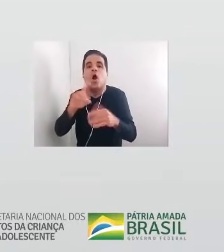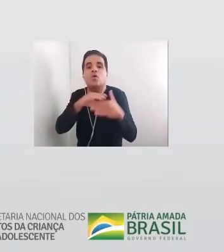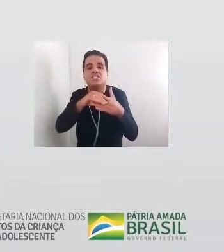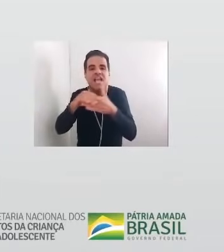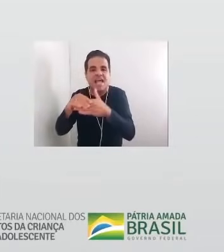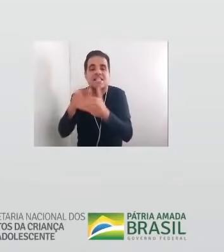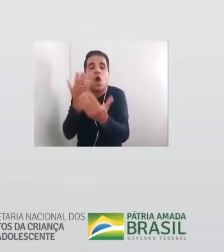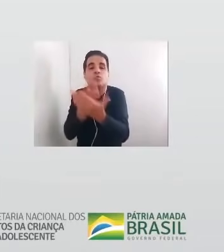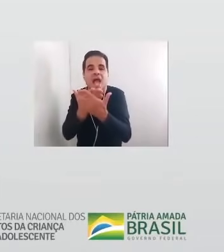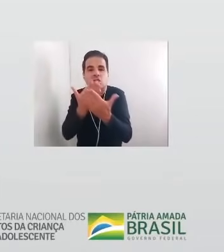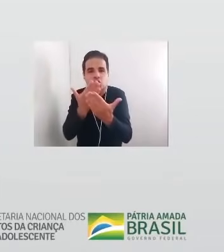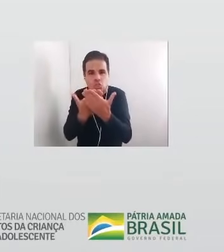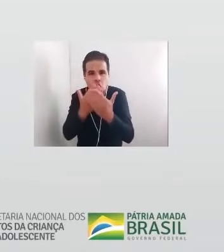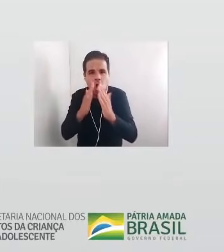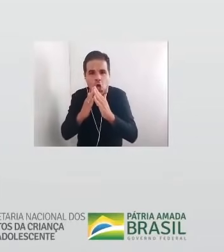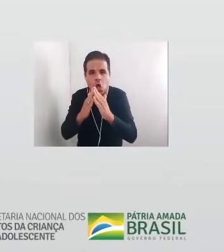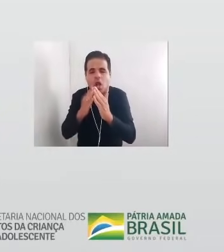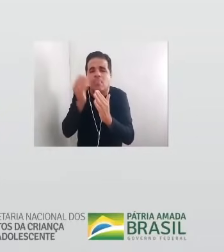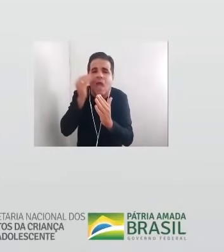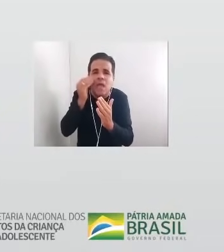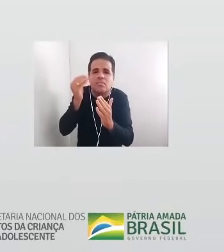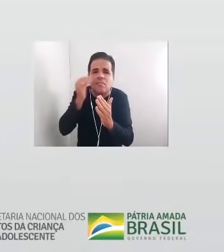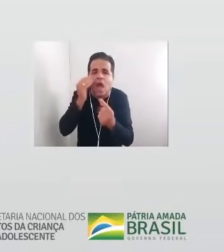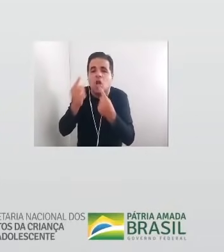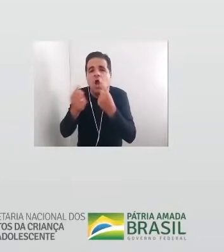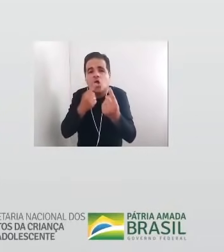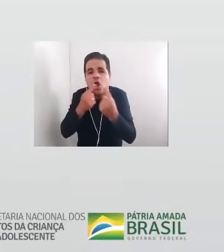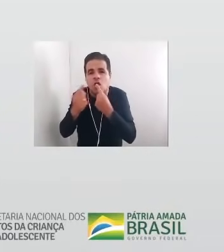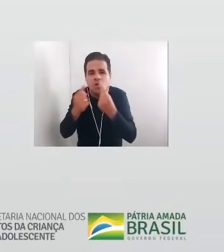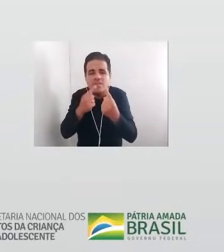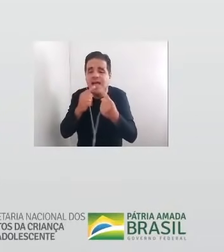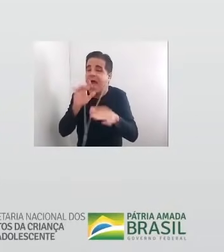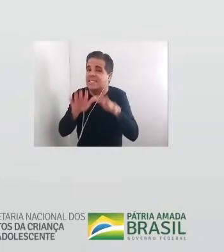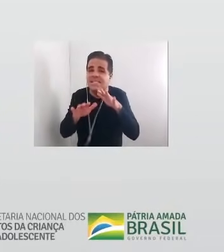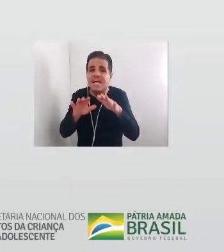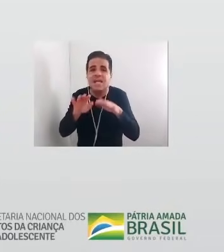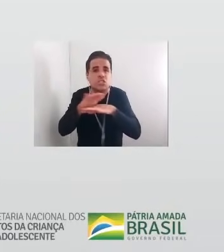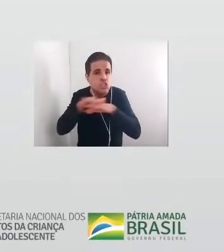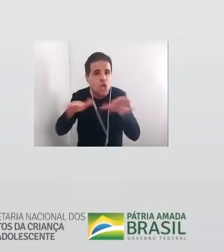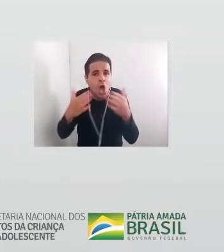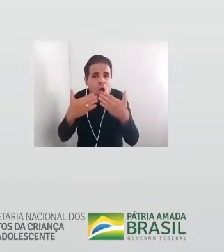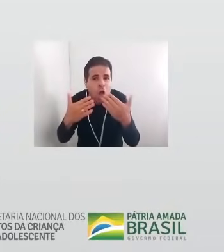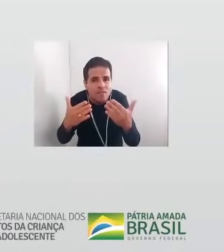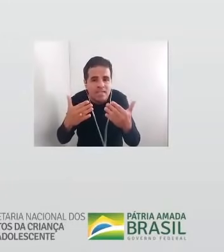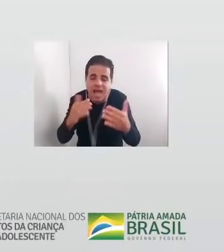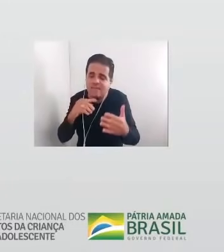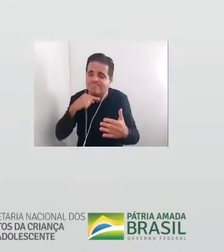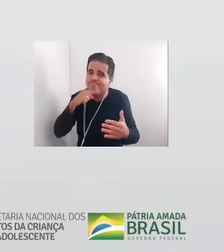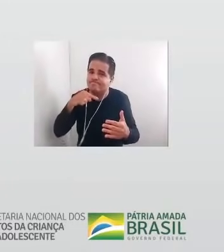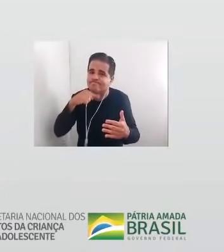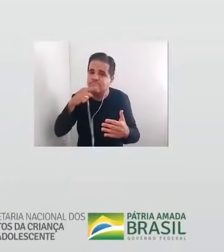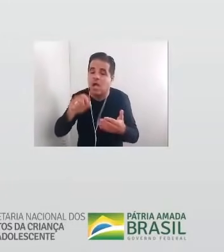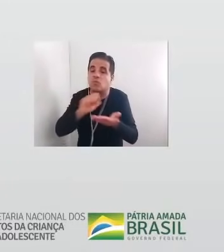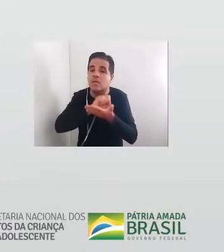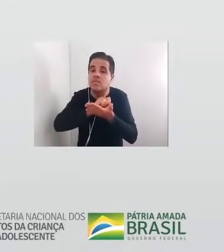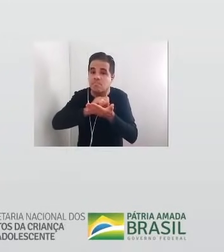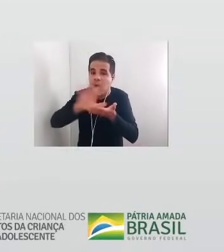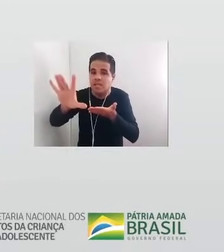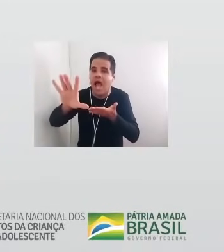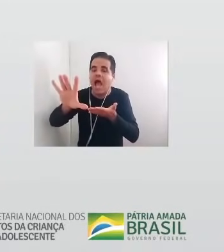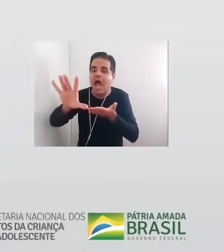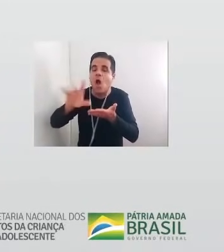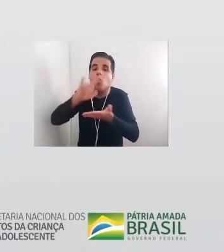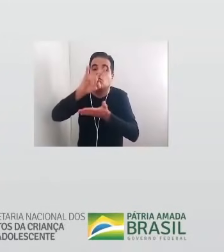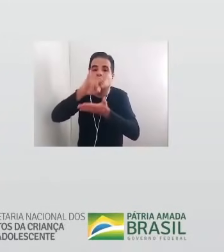tentando conversar. Existem situações em que uma conversa não é suficiente. E aí, Uma notificação extrajudicial, esse